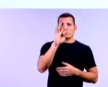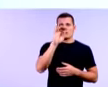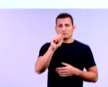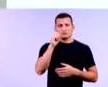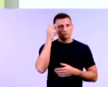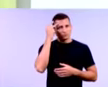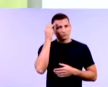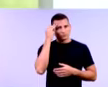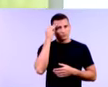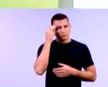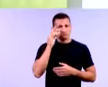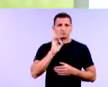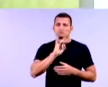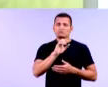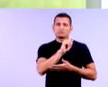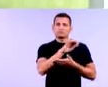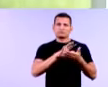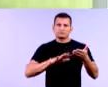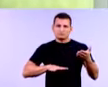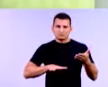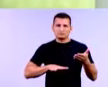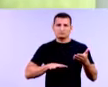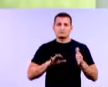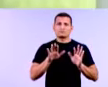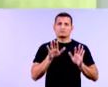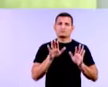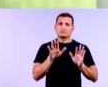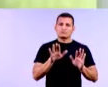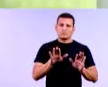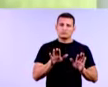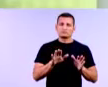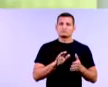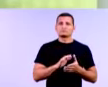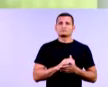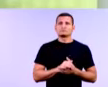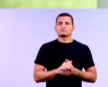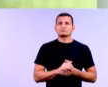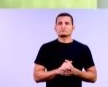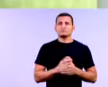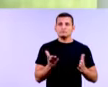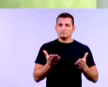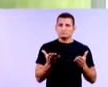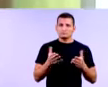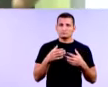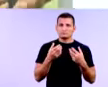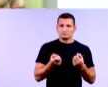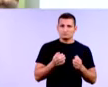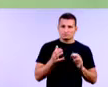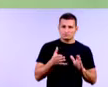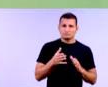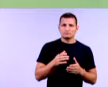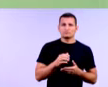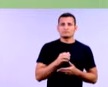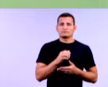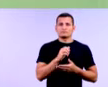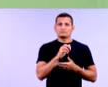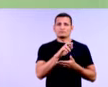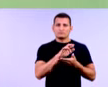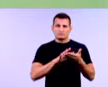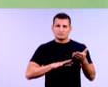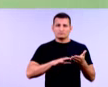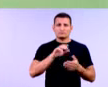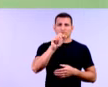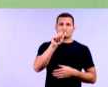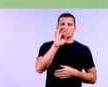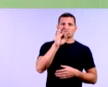mesmo, seria tudo por extenso. Mas como já se aceita essa interferência da ata moderna, nós não falamos que incorre